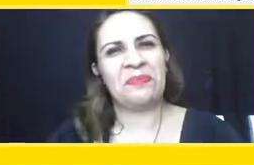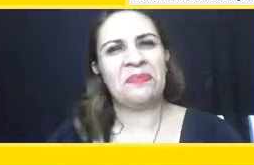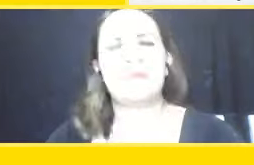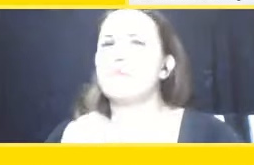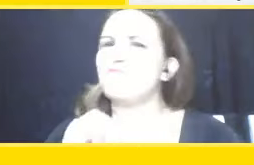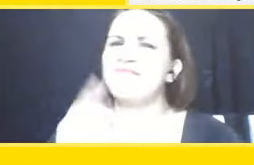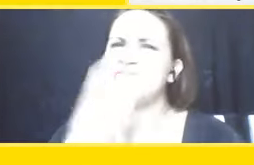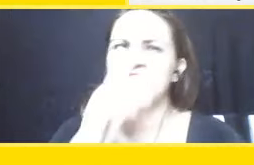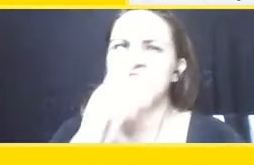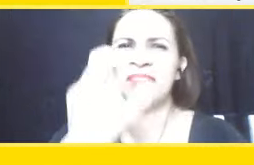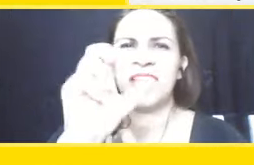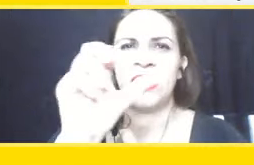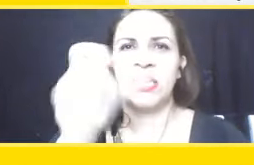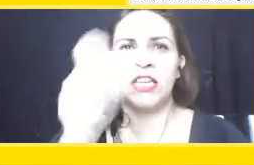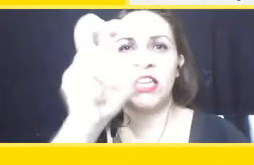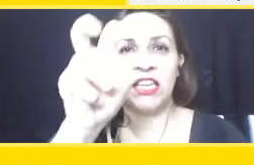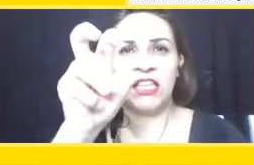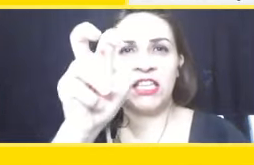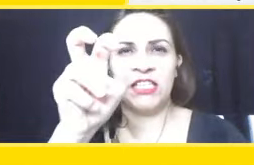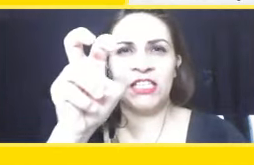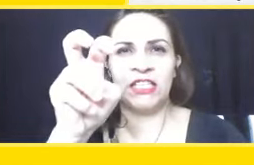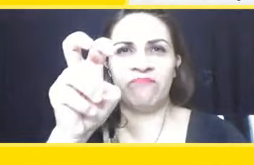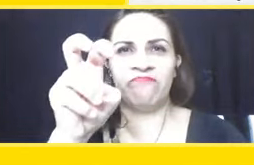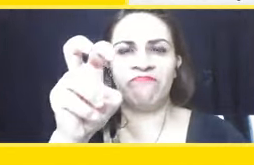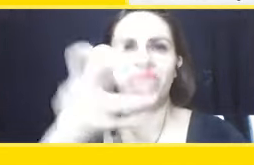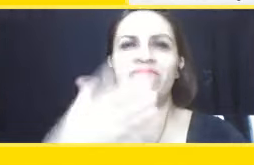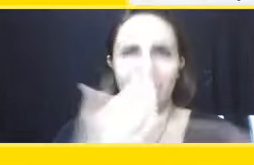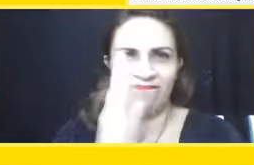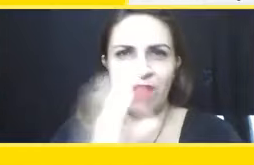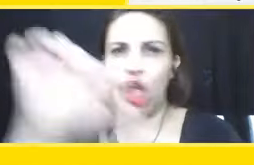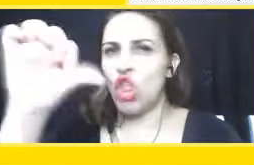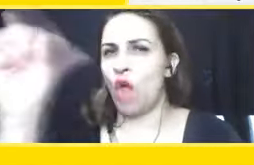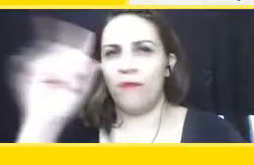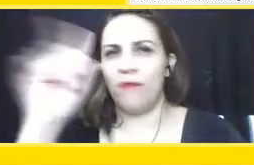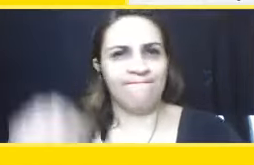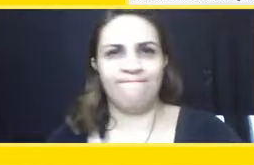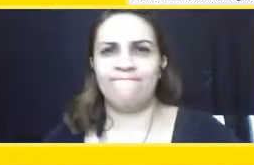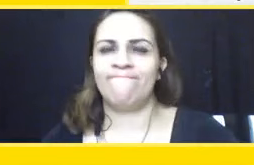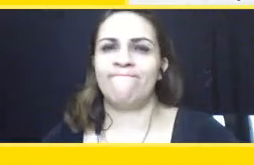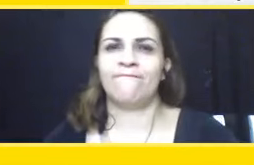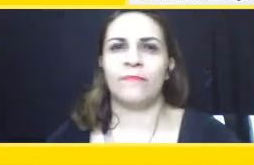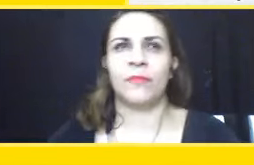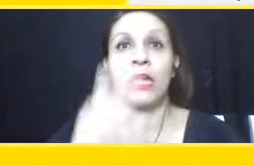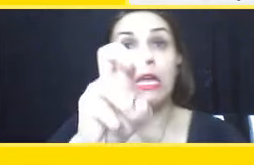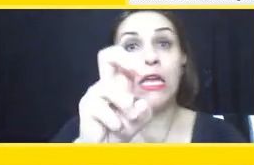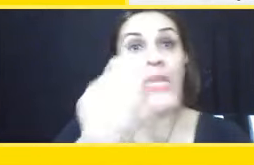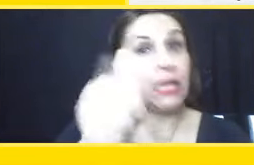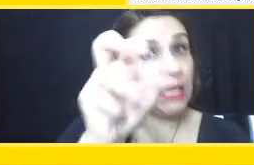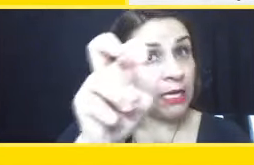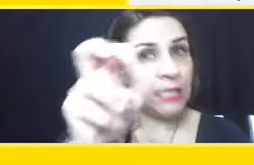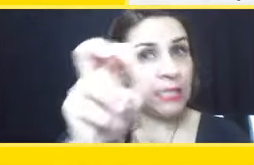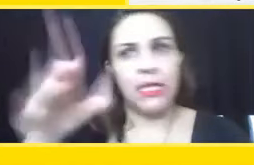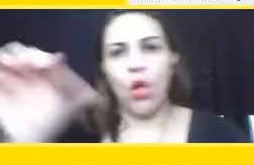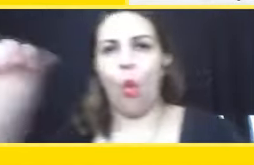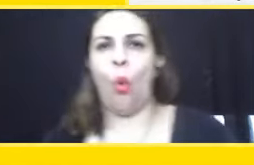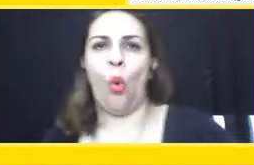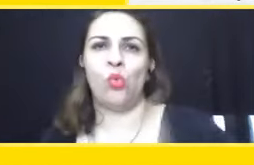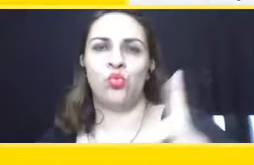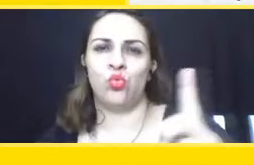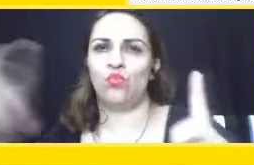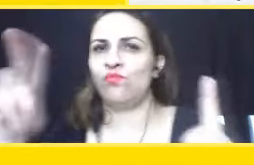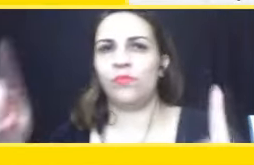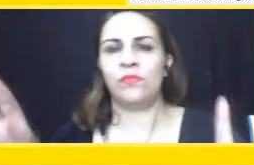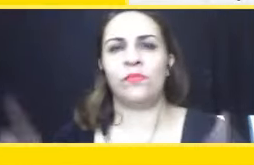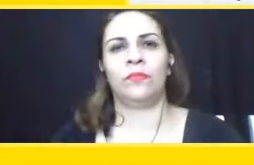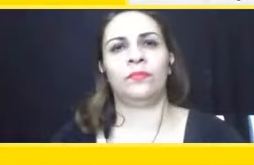foram 15 a 9, né? Lá no primeiro e segundo turno. 15 a 8. 15 a 15 8. a 8. Mas, deputado, para quem